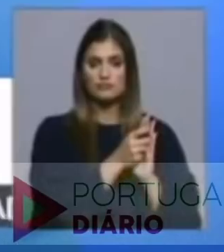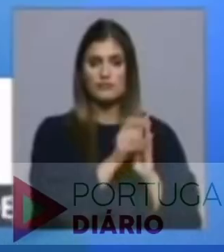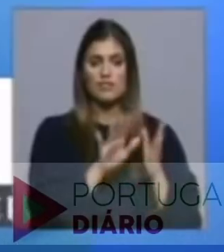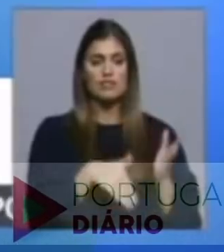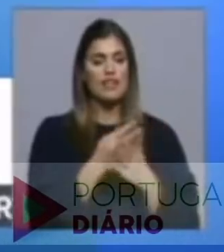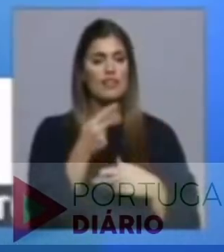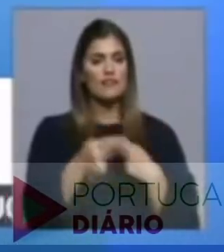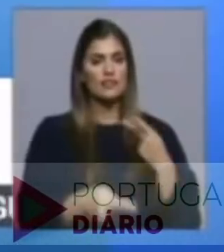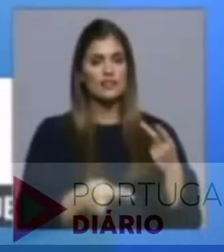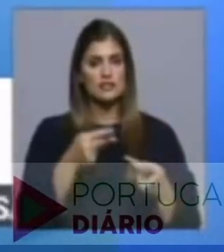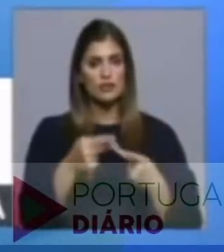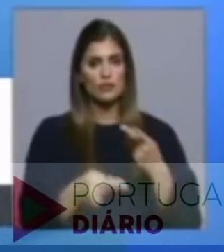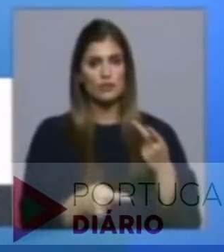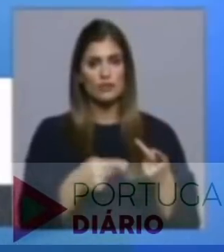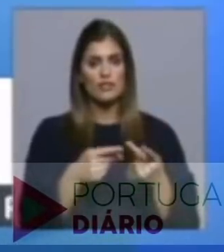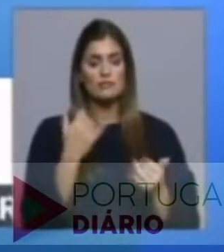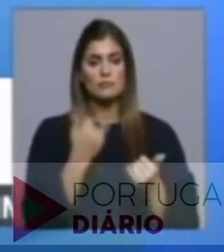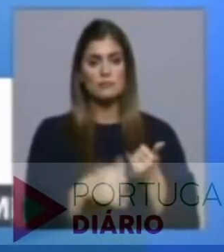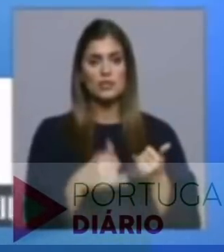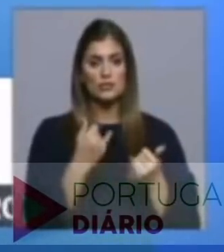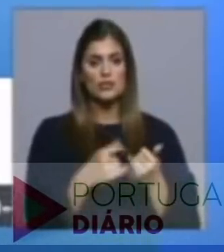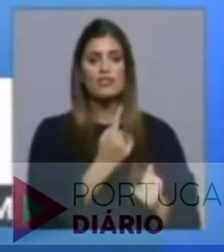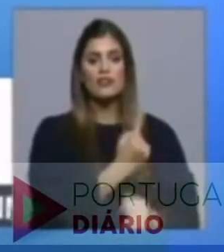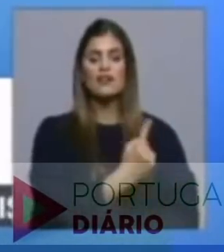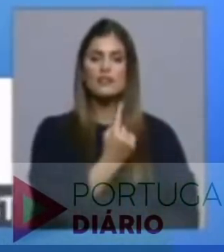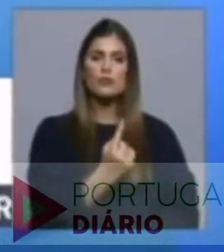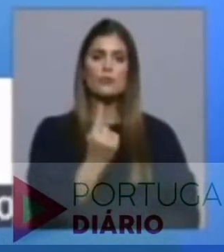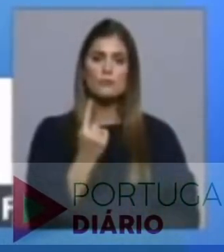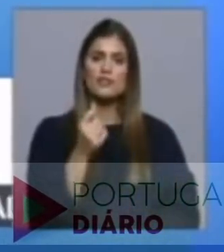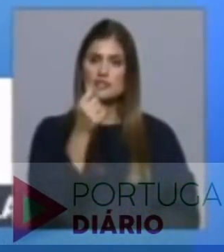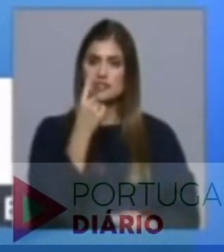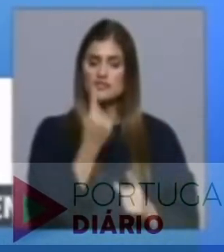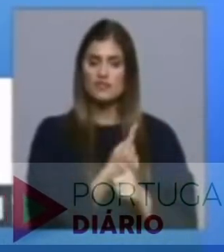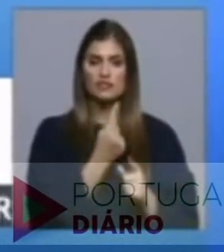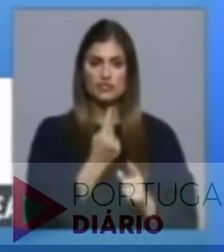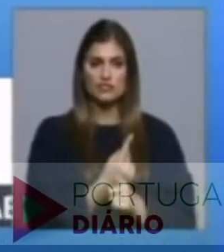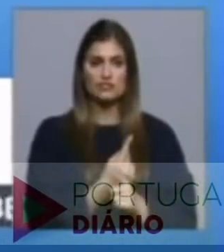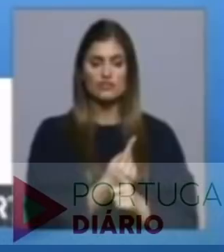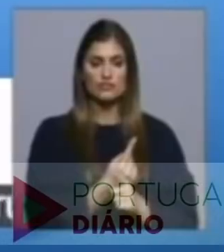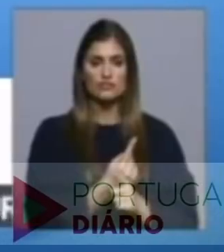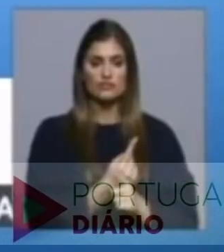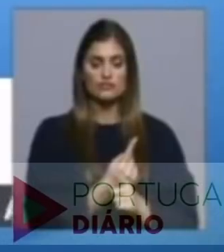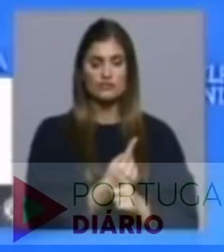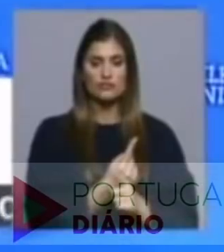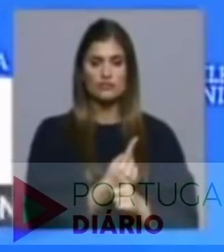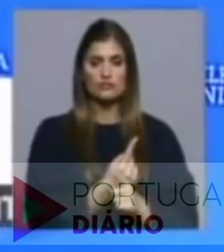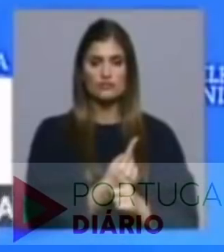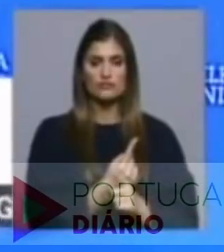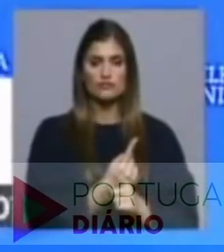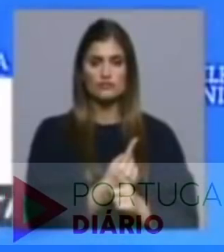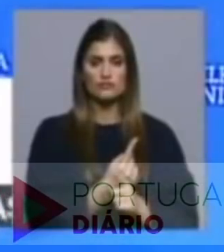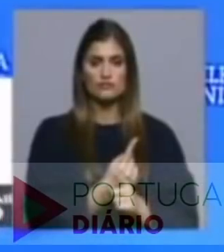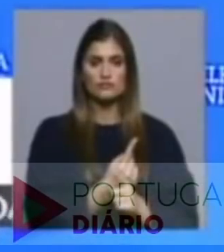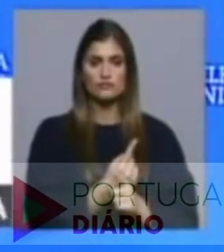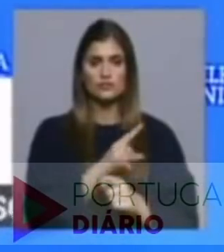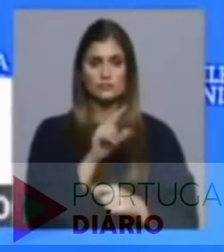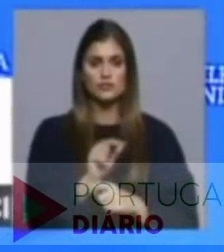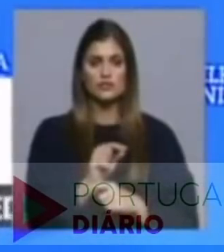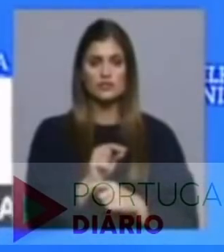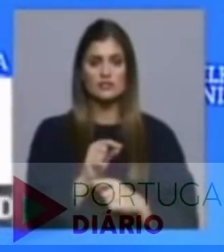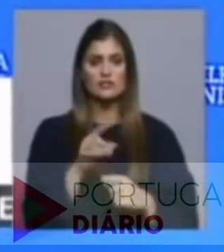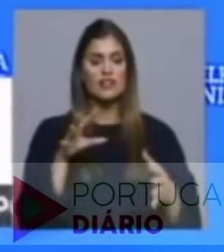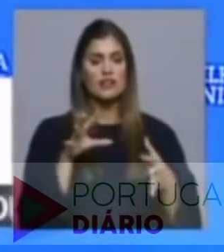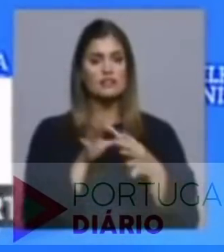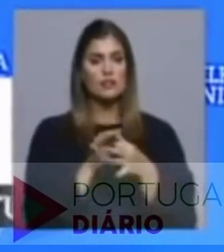avaliação de risco de cada uma das atividades e da sua correlação